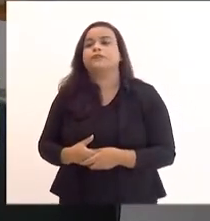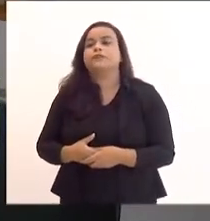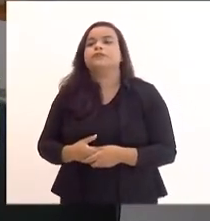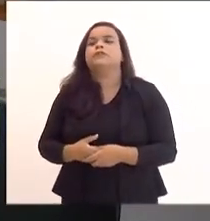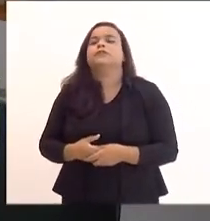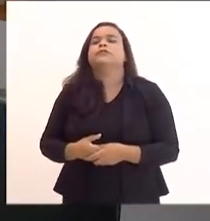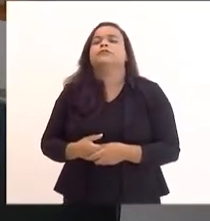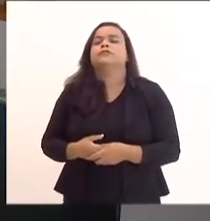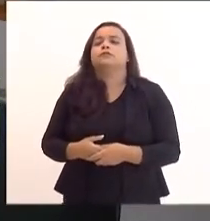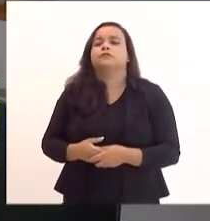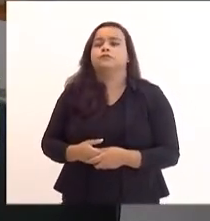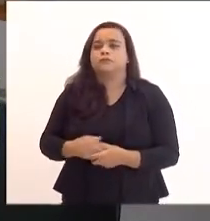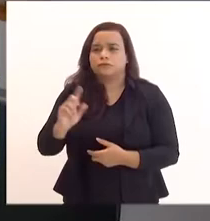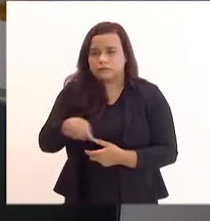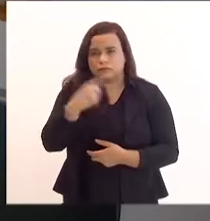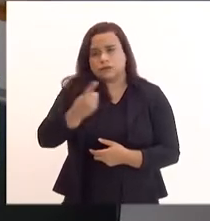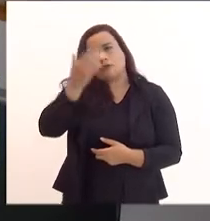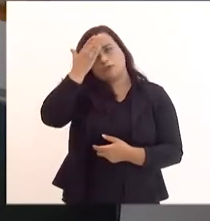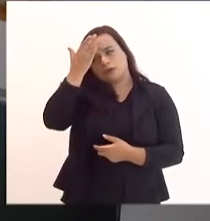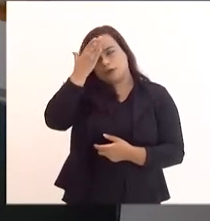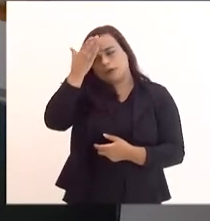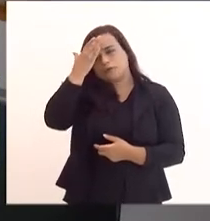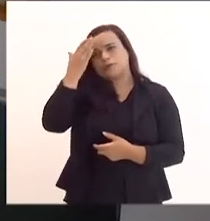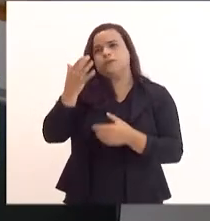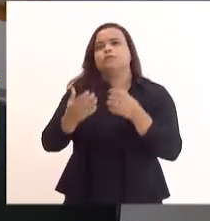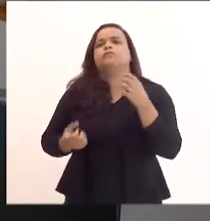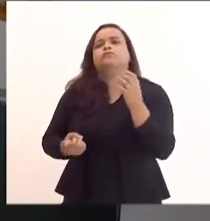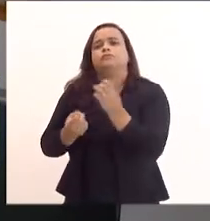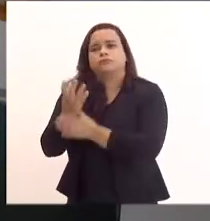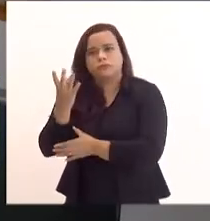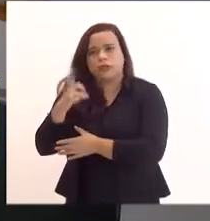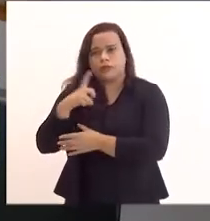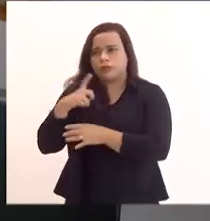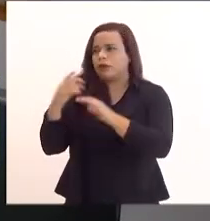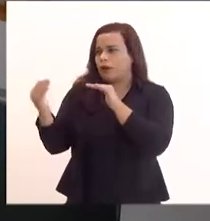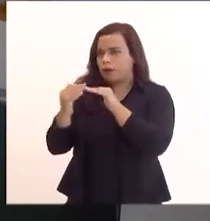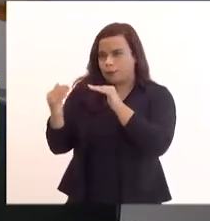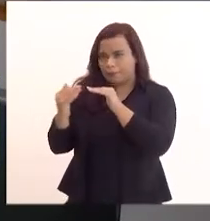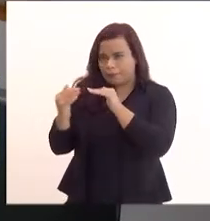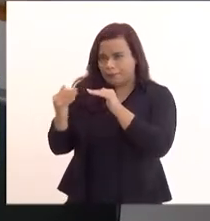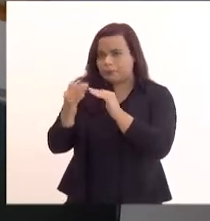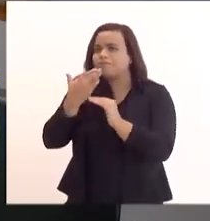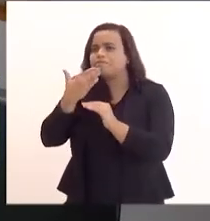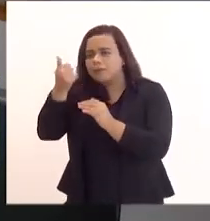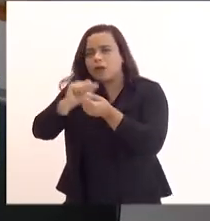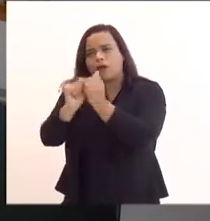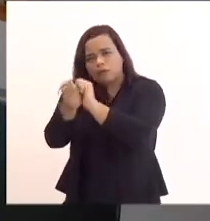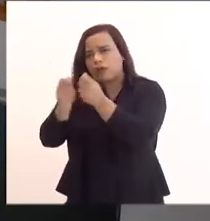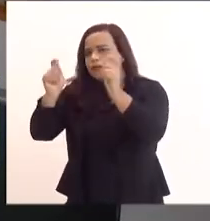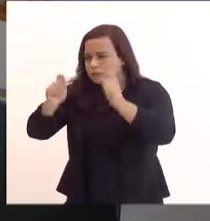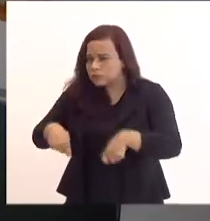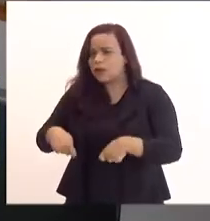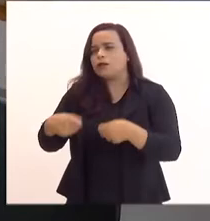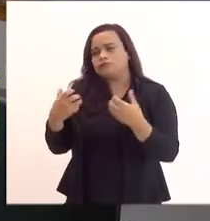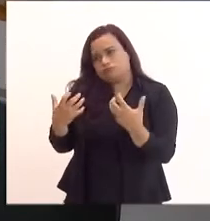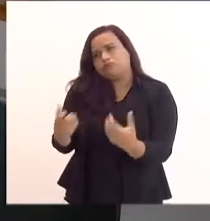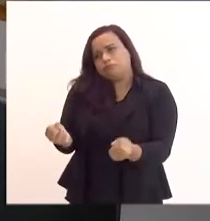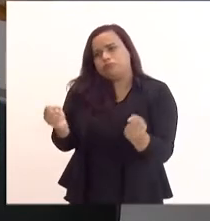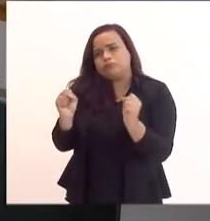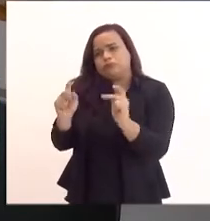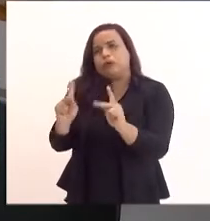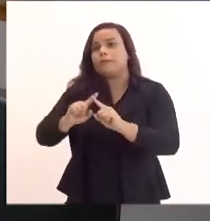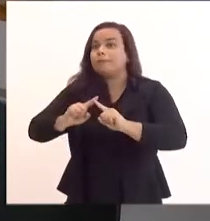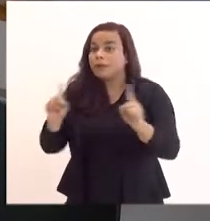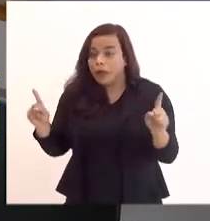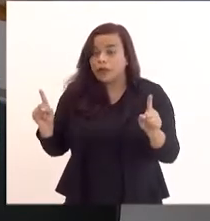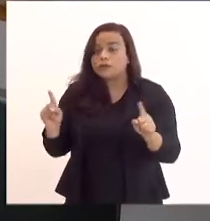Claro que produz aqui o acordo que for melhor. Mas o deputado